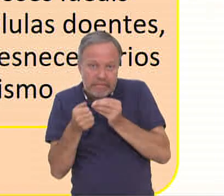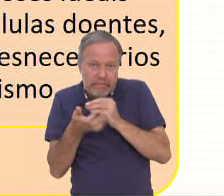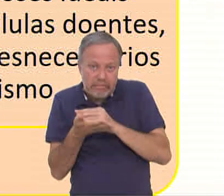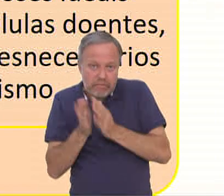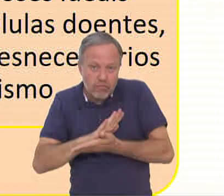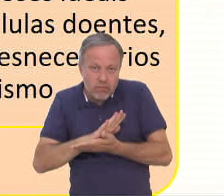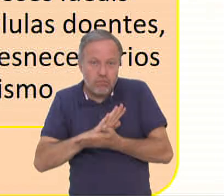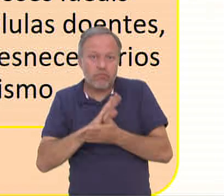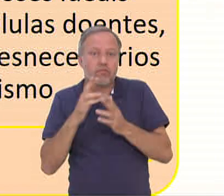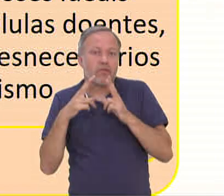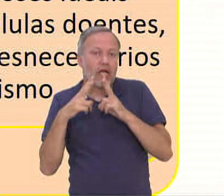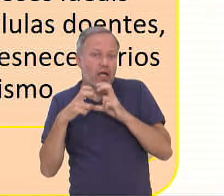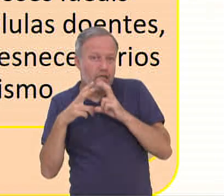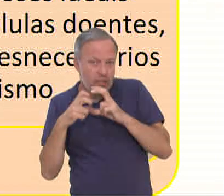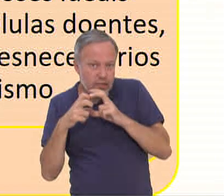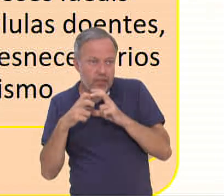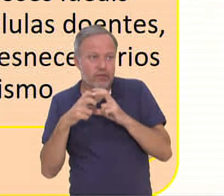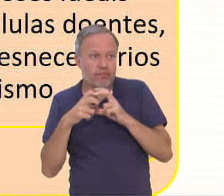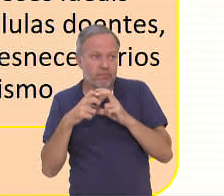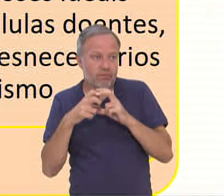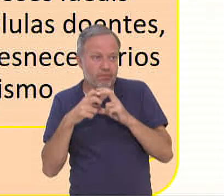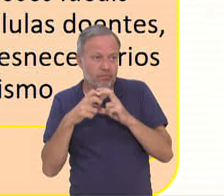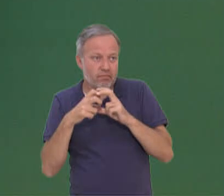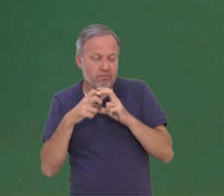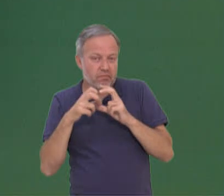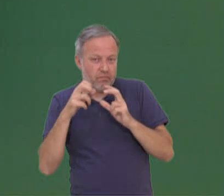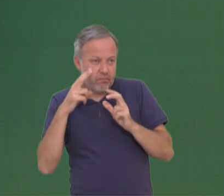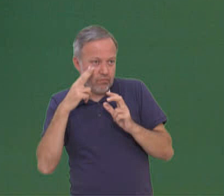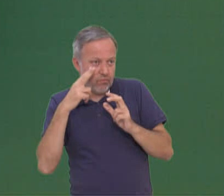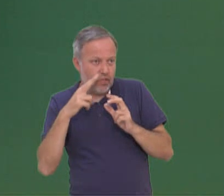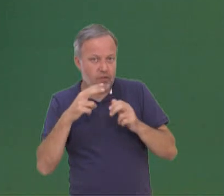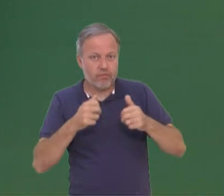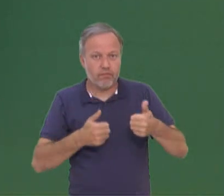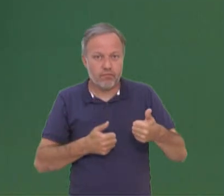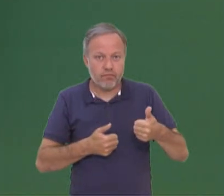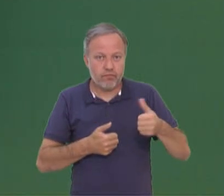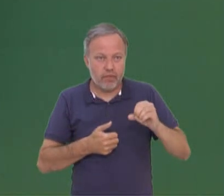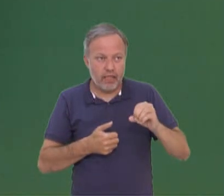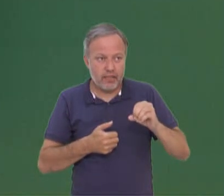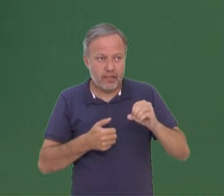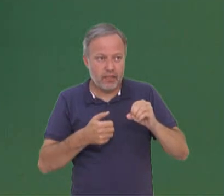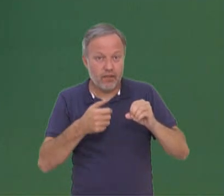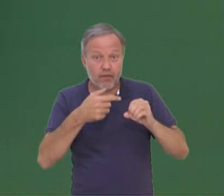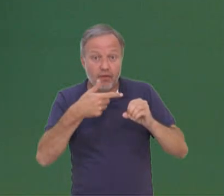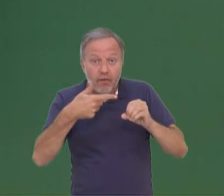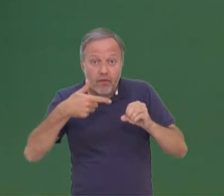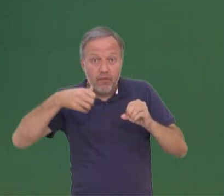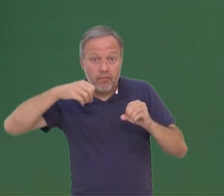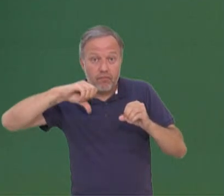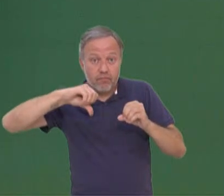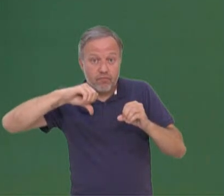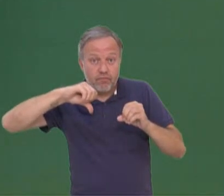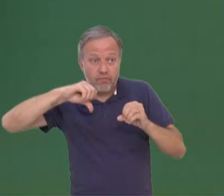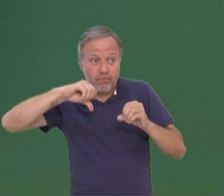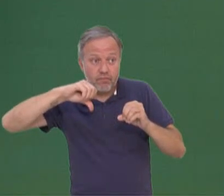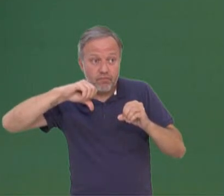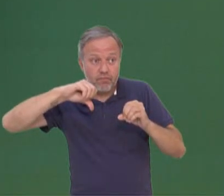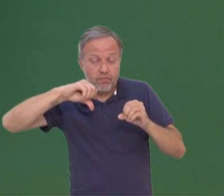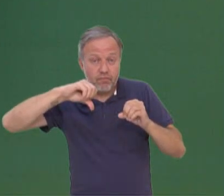9? É o tamanho de uma nanopartícula. Ela é o metro